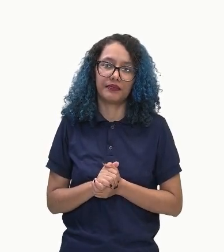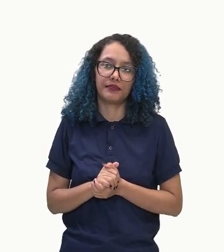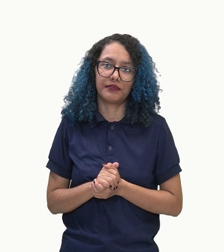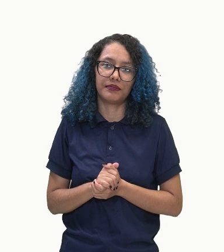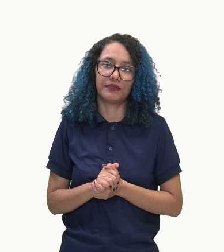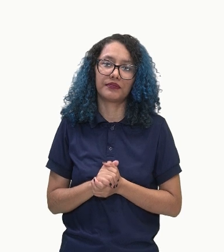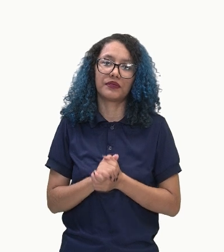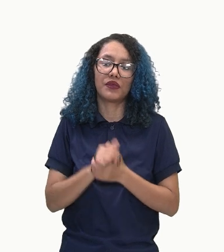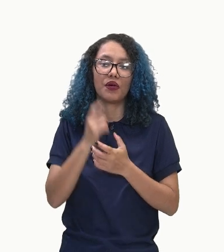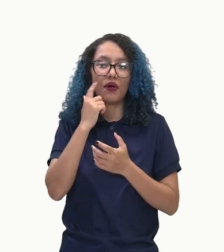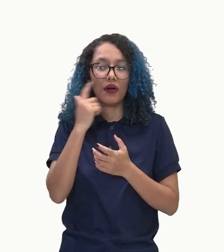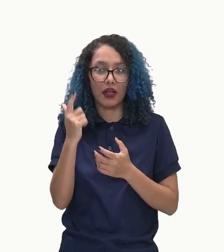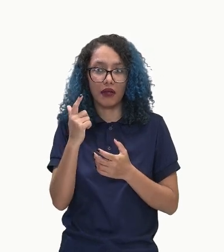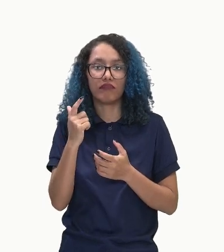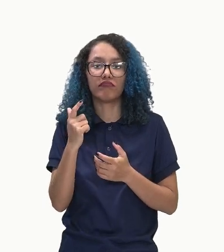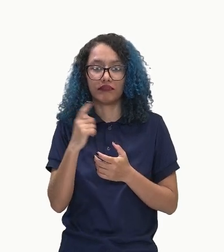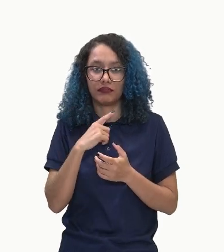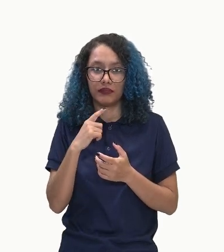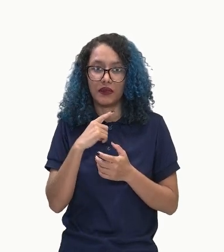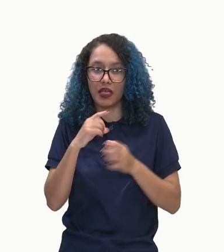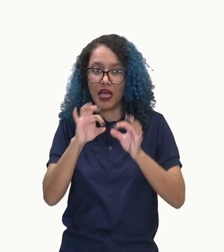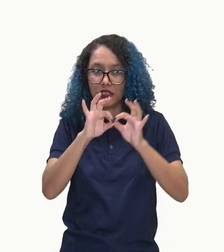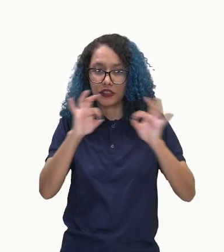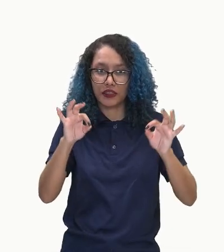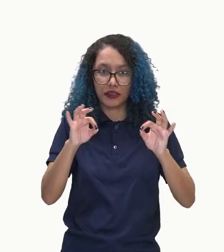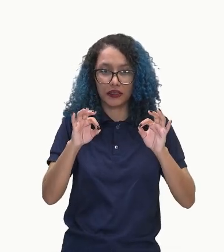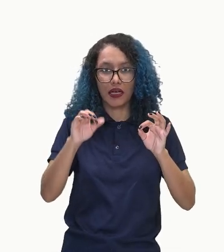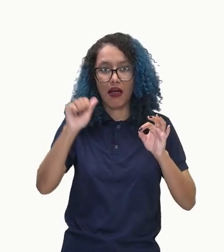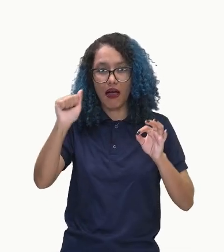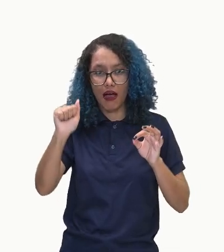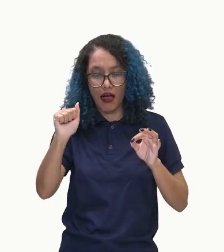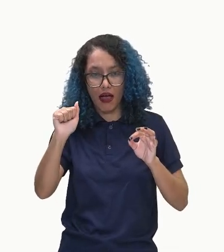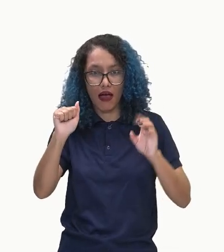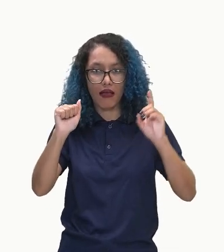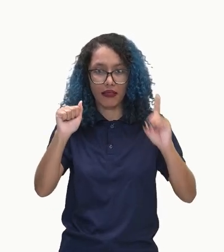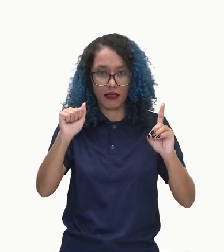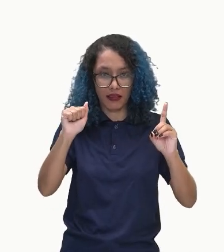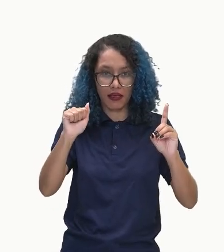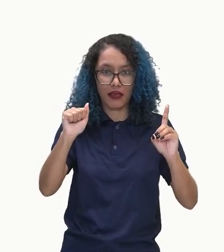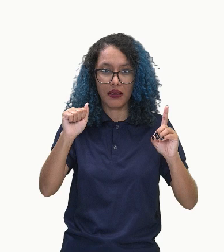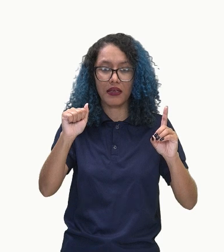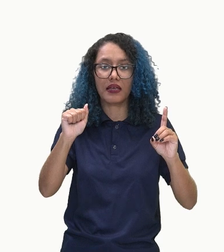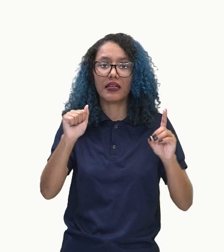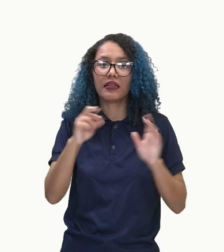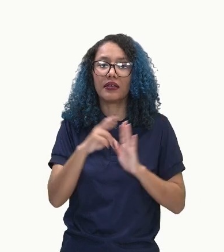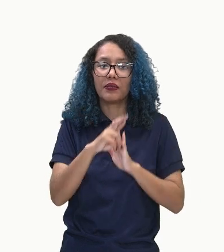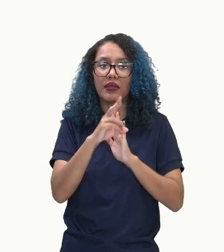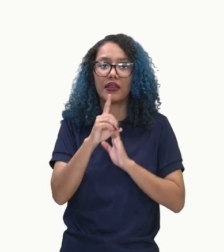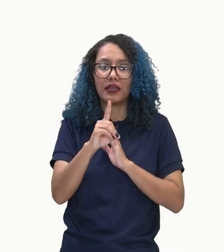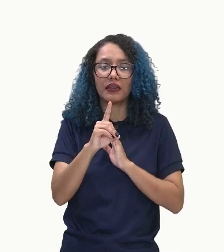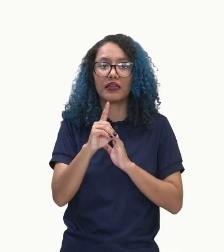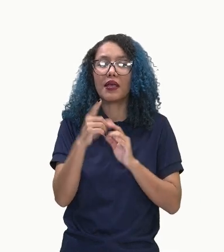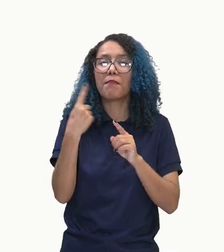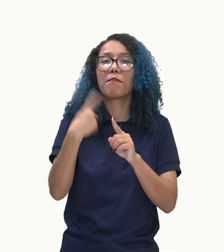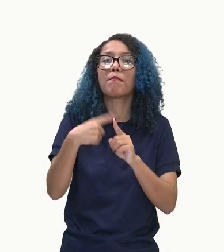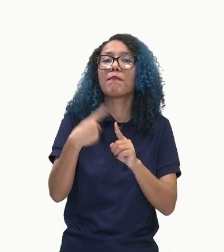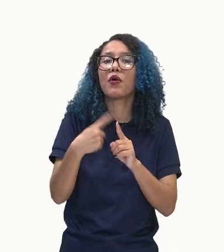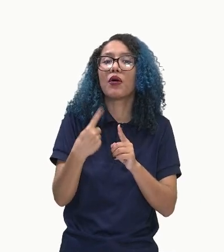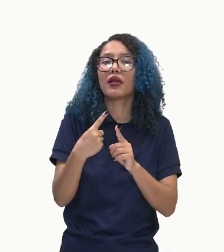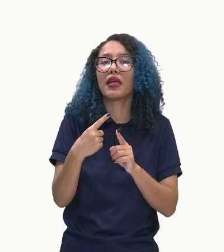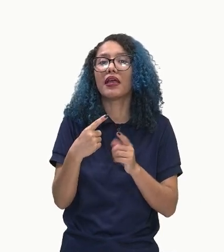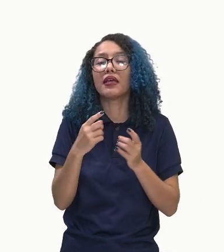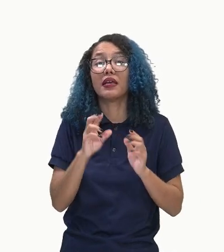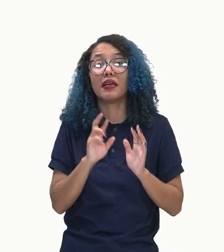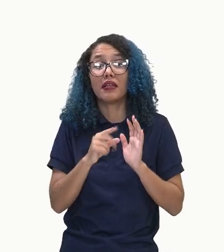distância do ponto A até o ponto D. Ainda disse assim, ó, que representou pela letra D, porque ele está nos dando o diâmetro, tá bom?